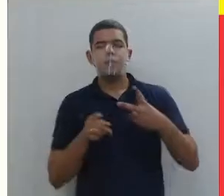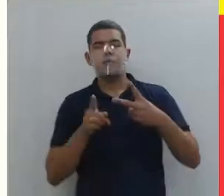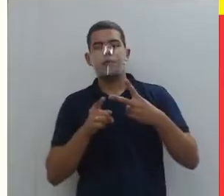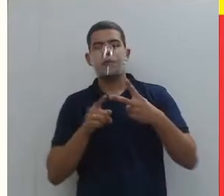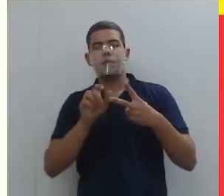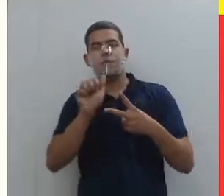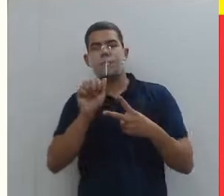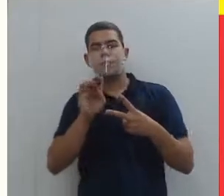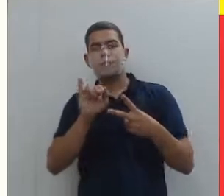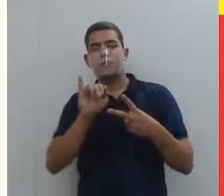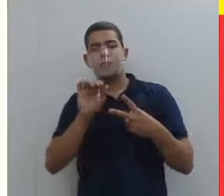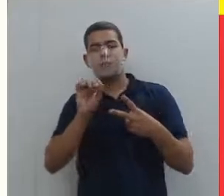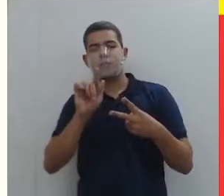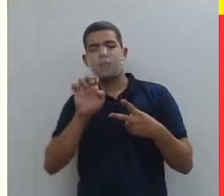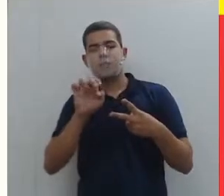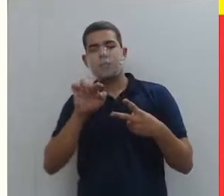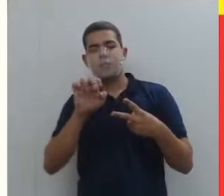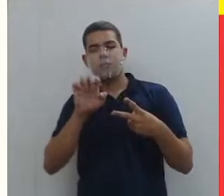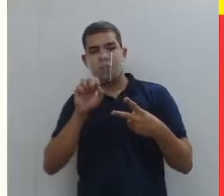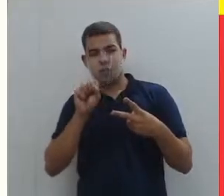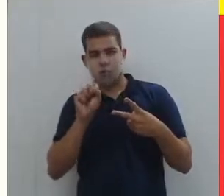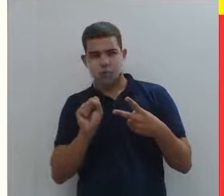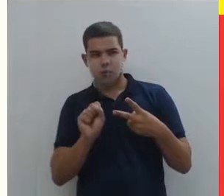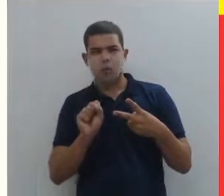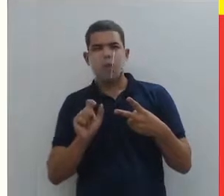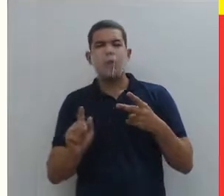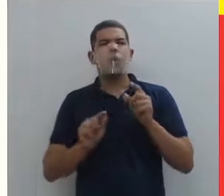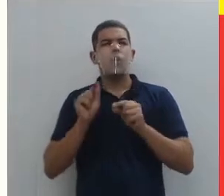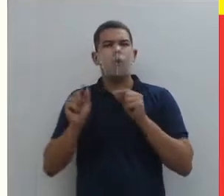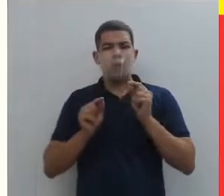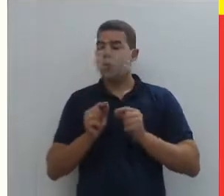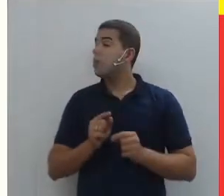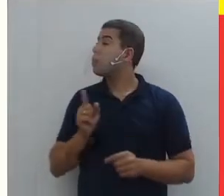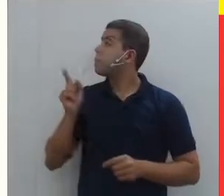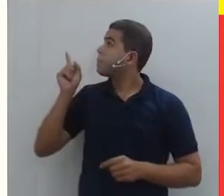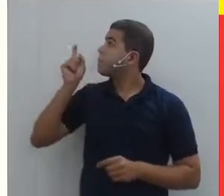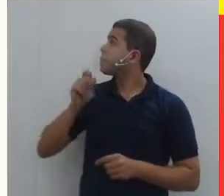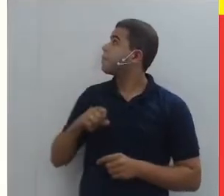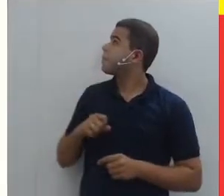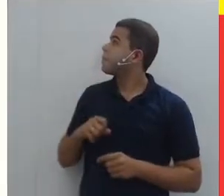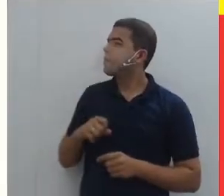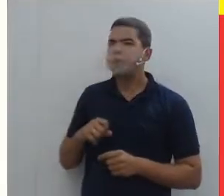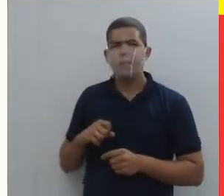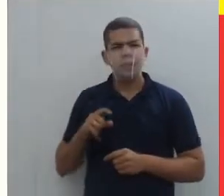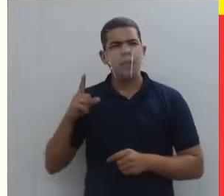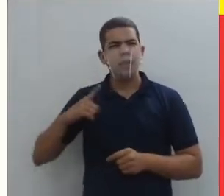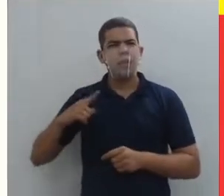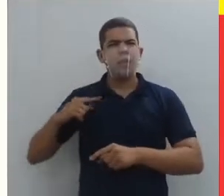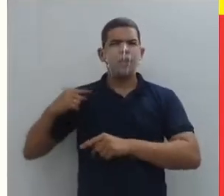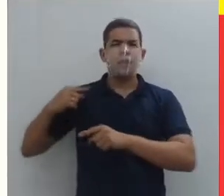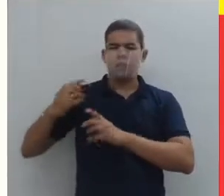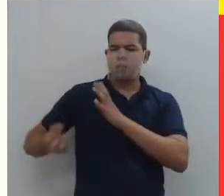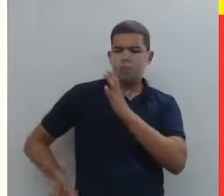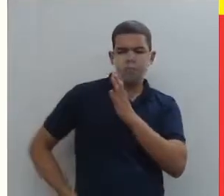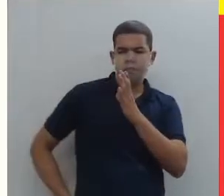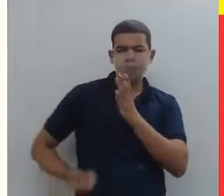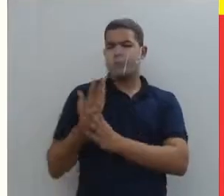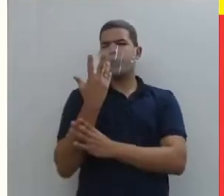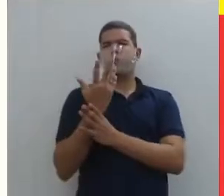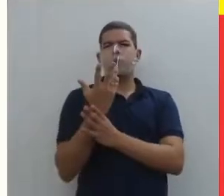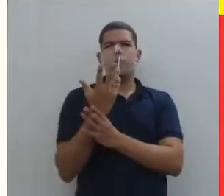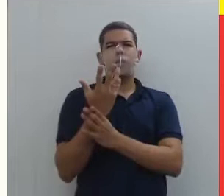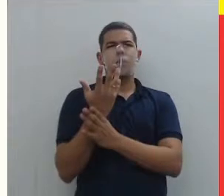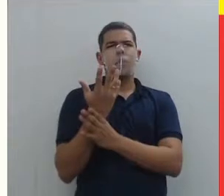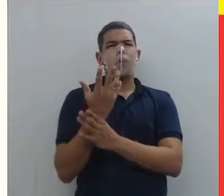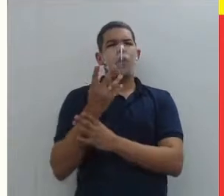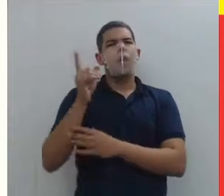teoria que a gente vai ver hoje é a biogênese. A biogênese ou a geração espontânea, que eles dizem que os seres vivos